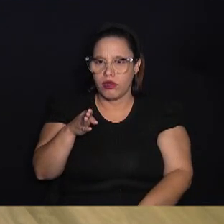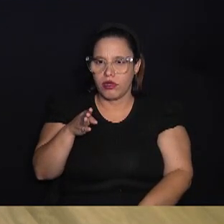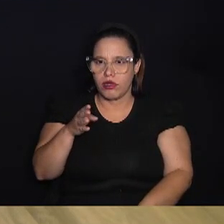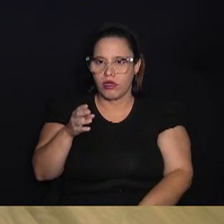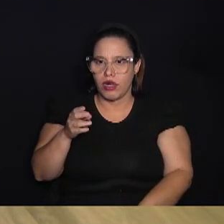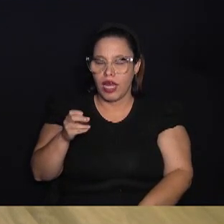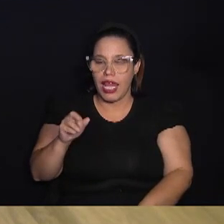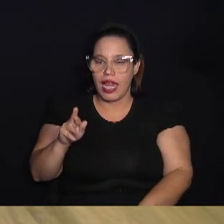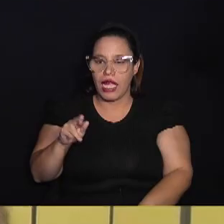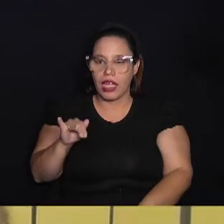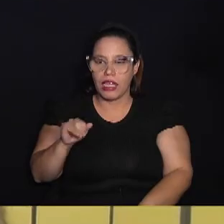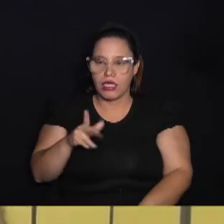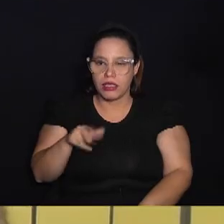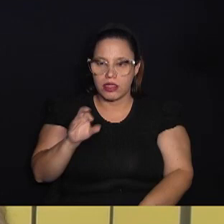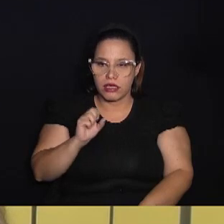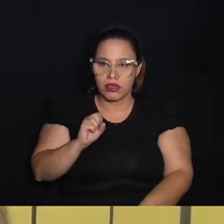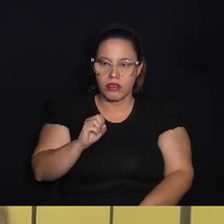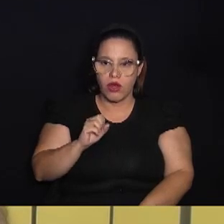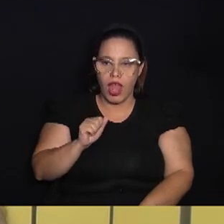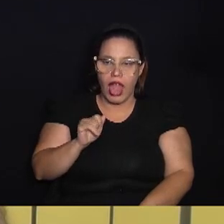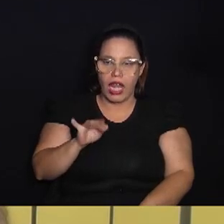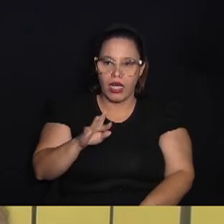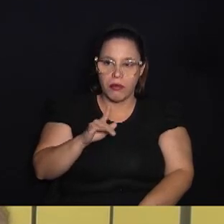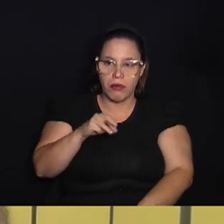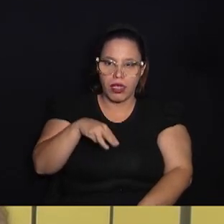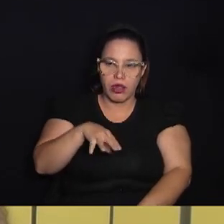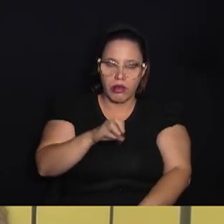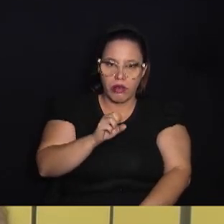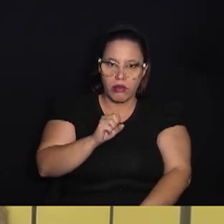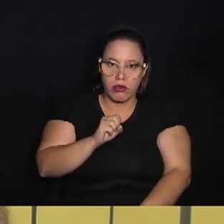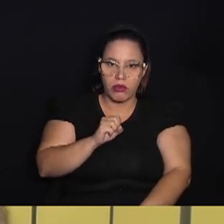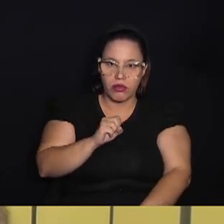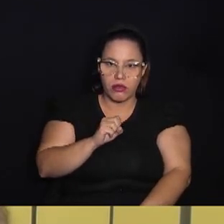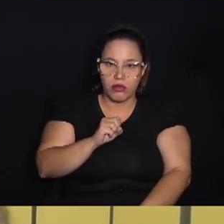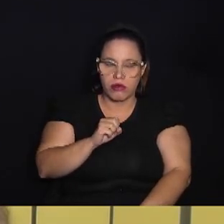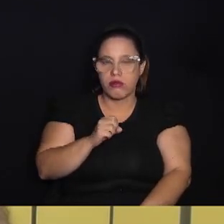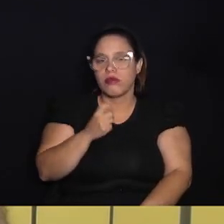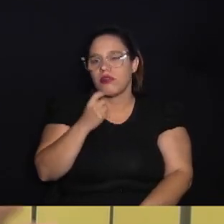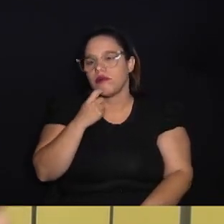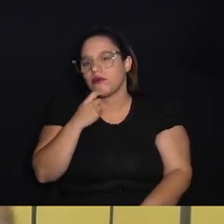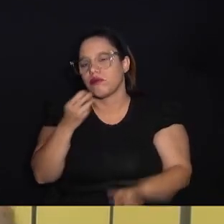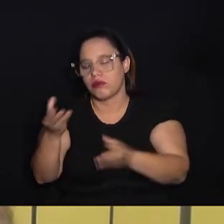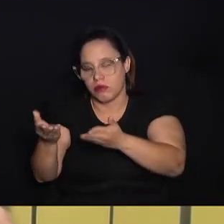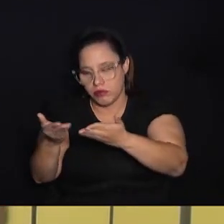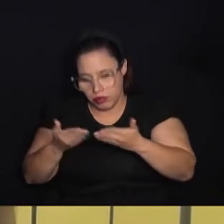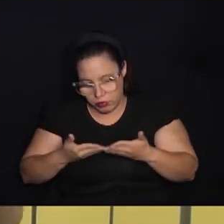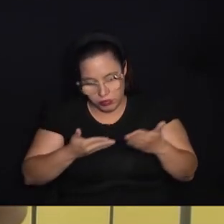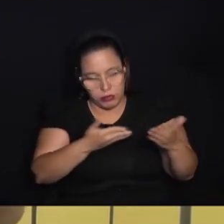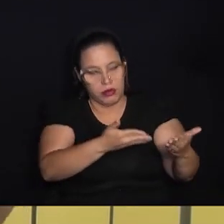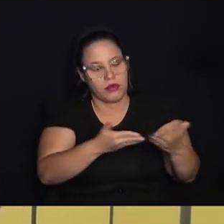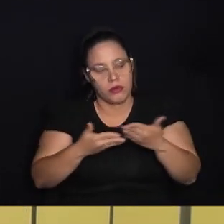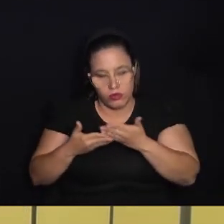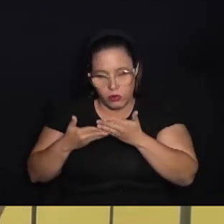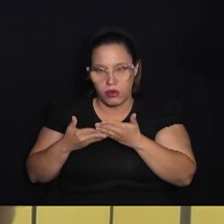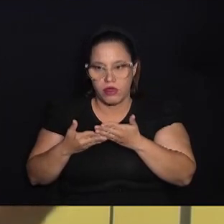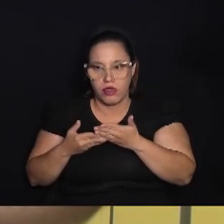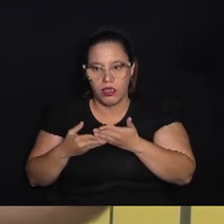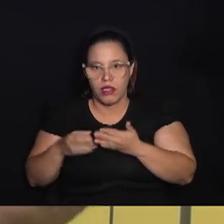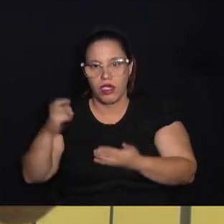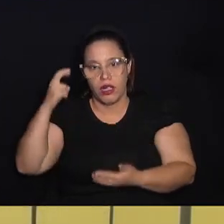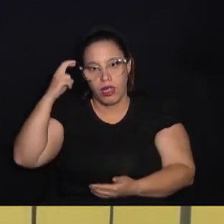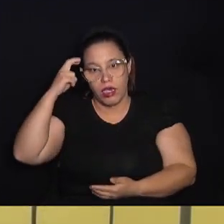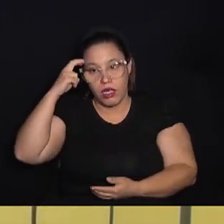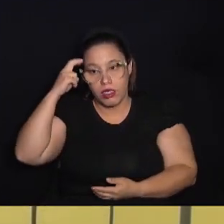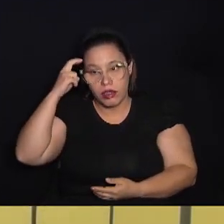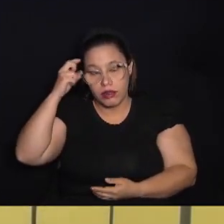faz arrecadação de alimento pro aqui em Campinas a gente faz pro pro banco de alimentos da cidade a gente sempre faz isso não então é a ideia é disseminar